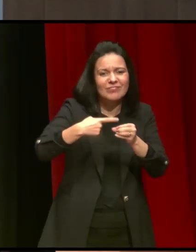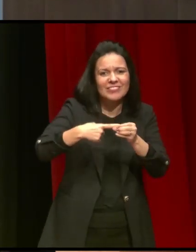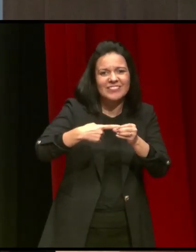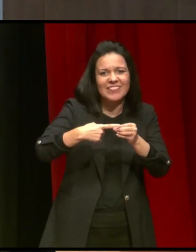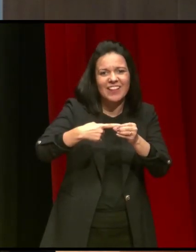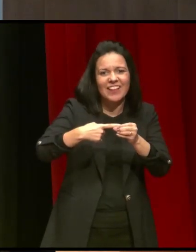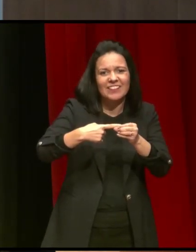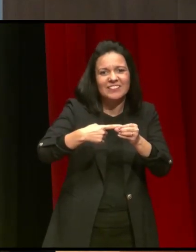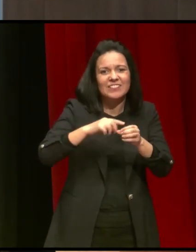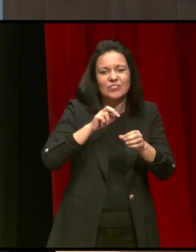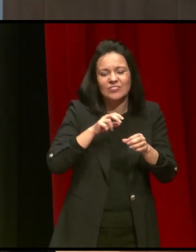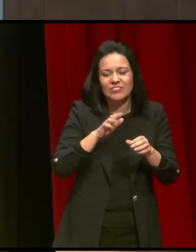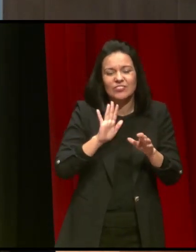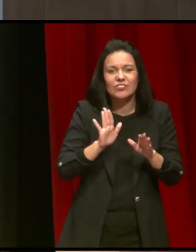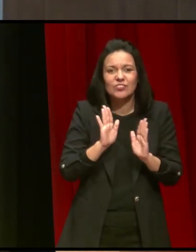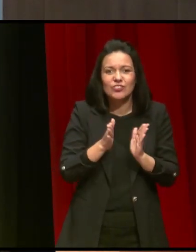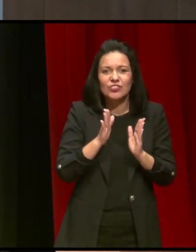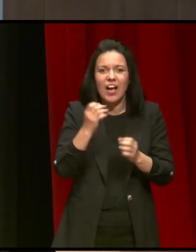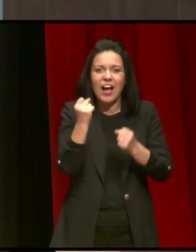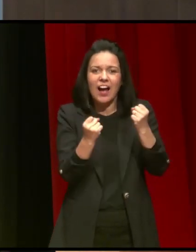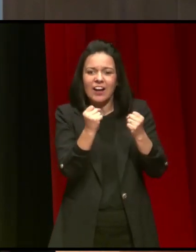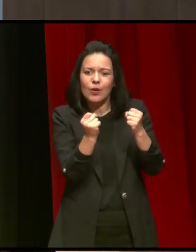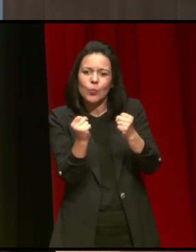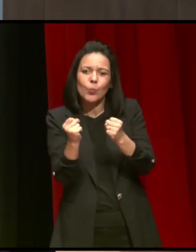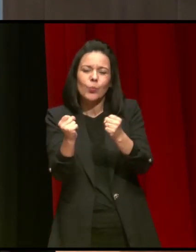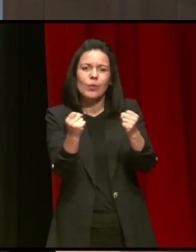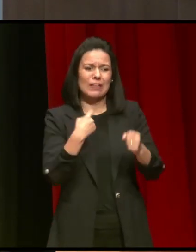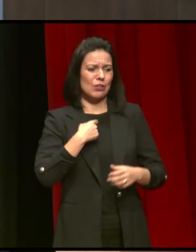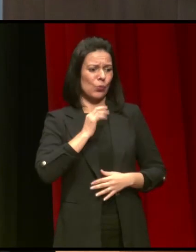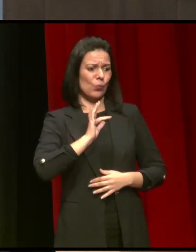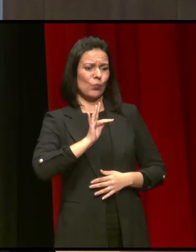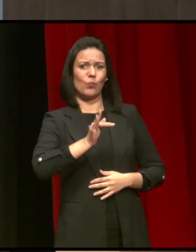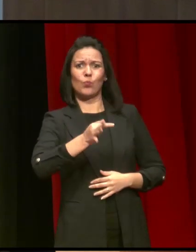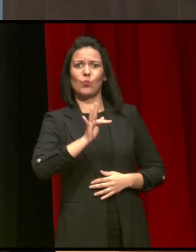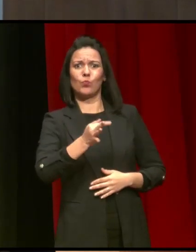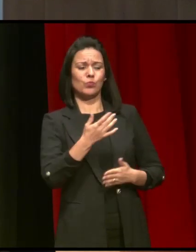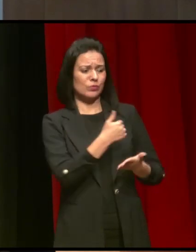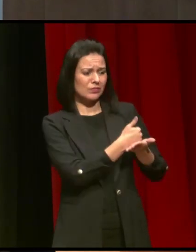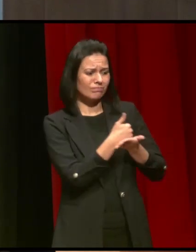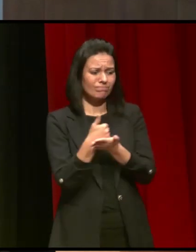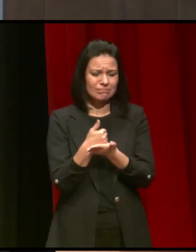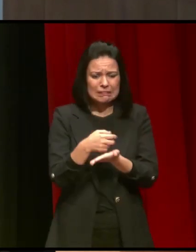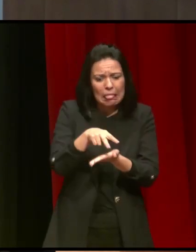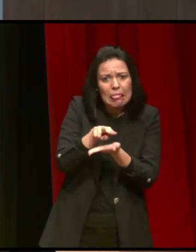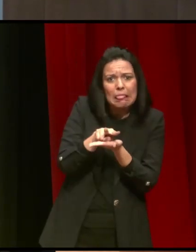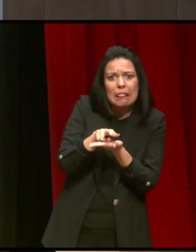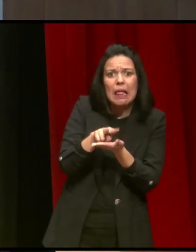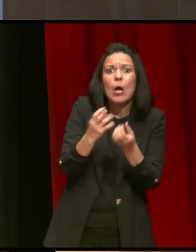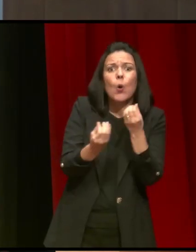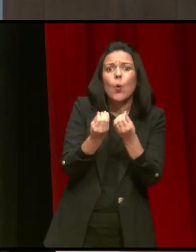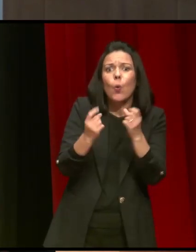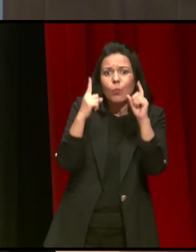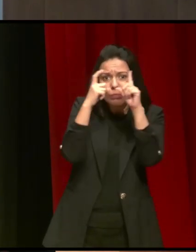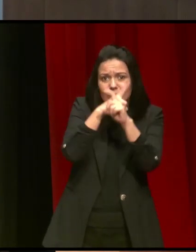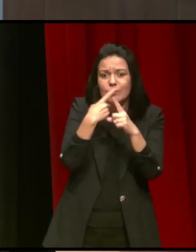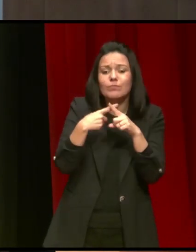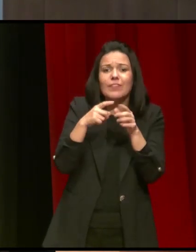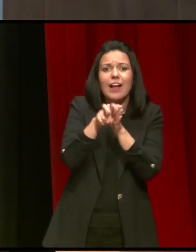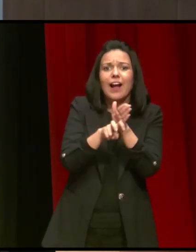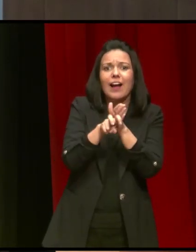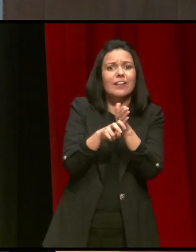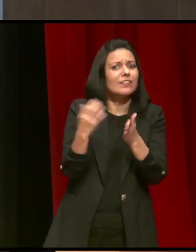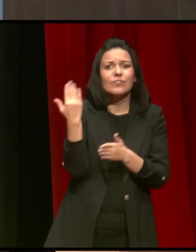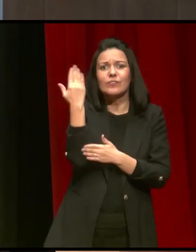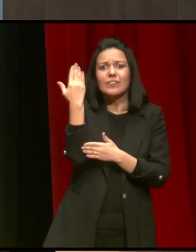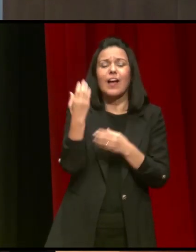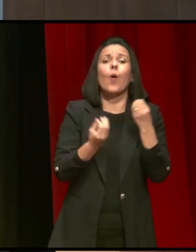carro. Aí eu falei, bah, seu Bruno, eu tenho um Fusca, rapaz, como é que eu vou botar o senhor no meu carro? Se eu botar o senhor no meu carro, não entra a cadeira de rodas. Se eu botar a cadeira de rodas, o